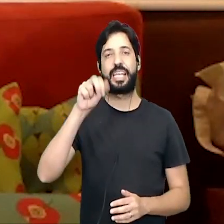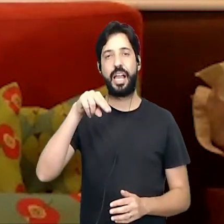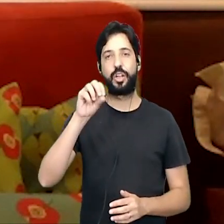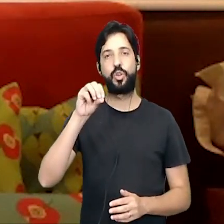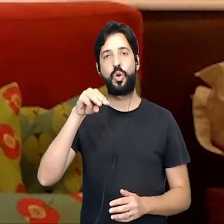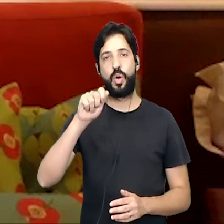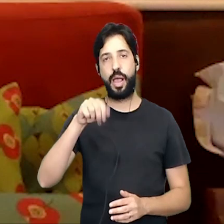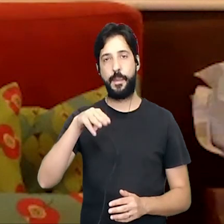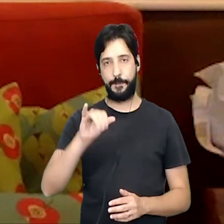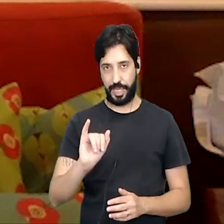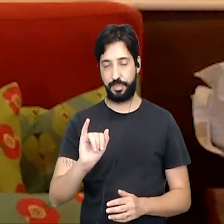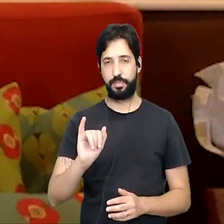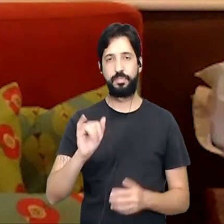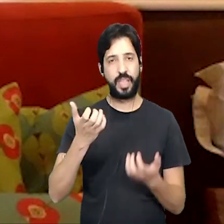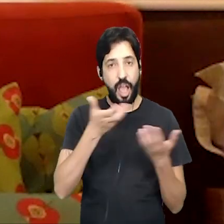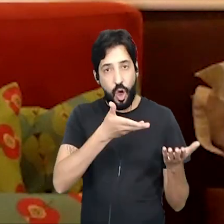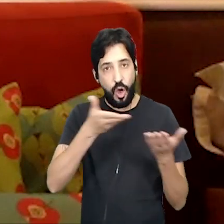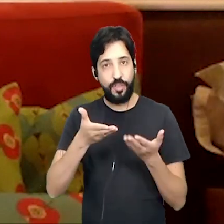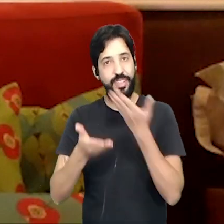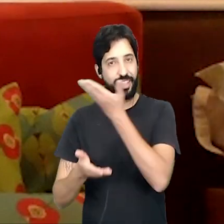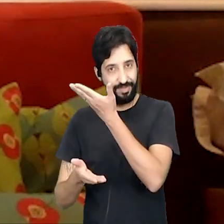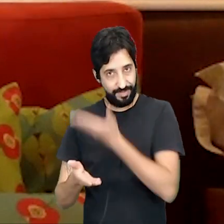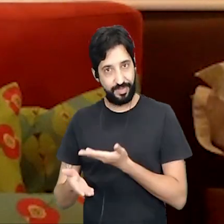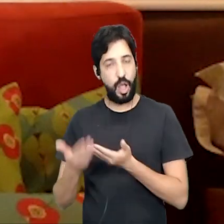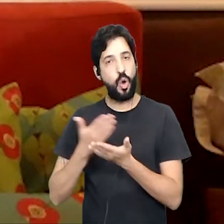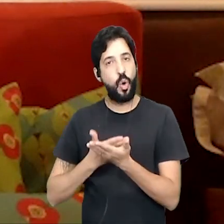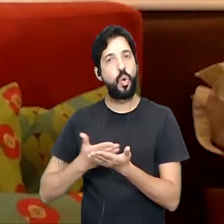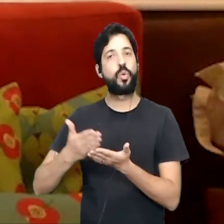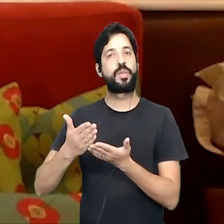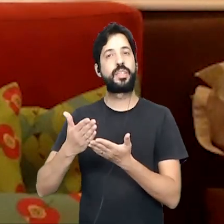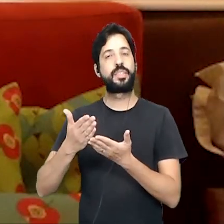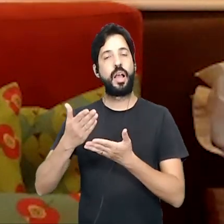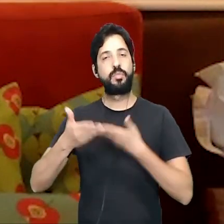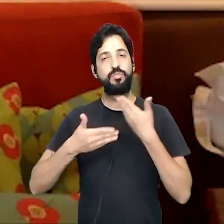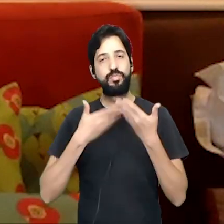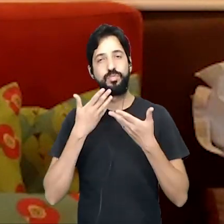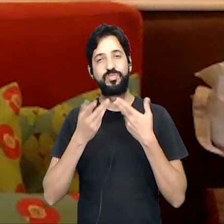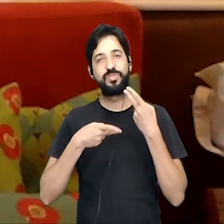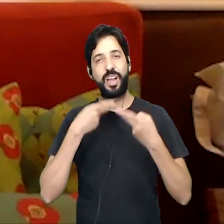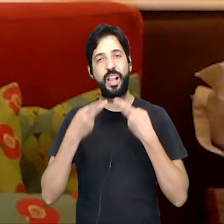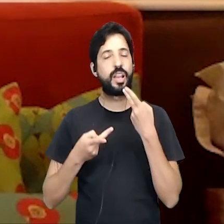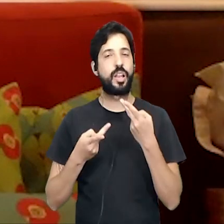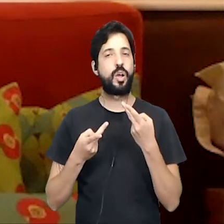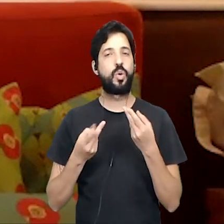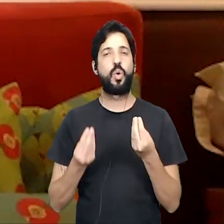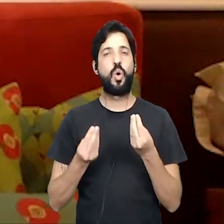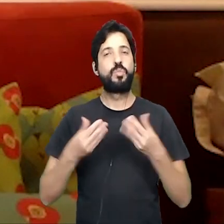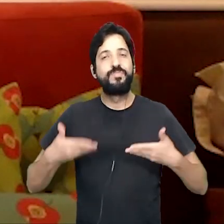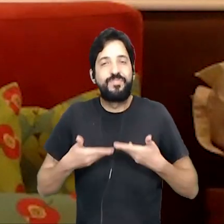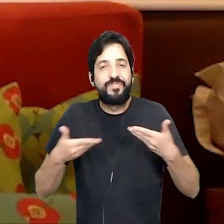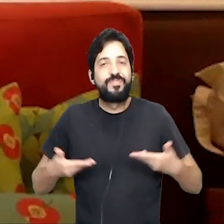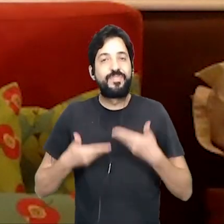Yanomami. Então, eu queria convidar a Andréia para começar falando quais foram